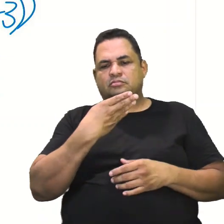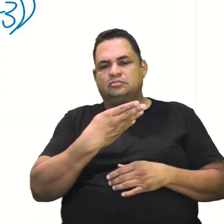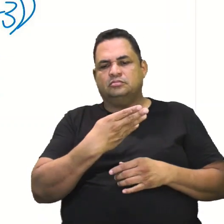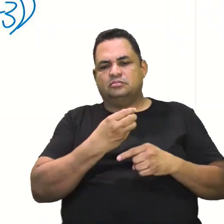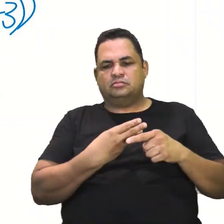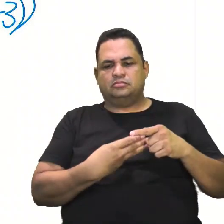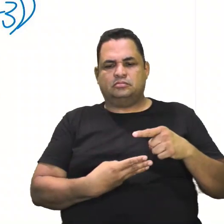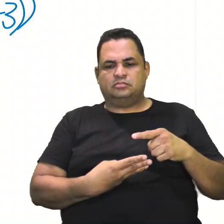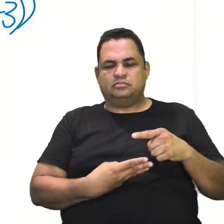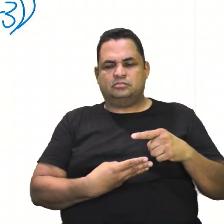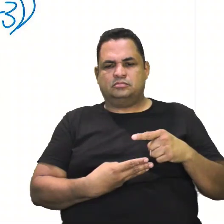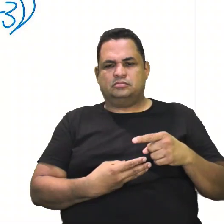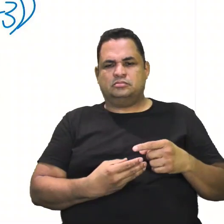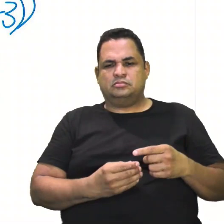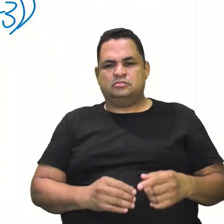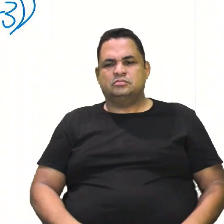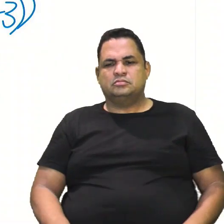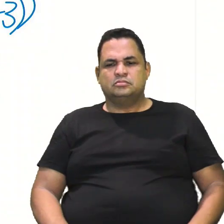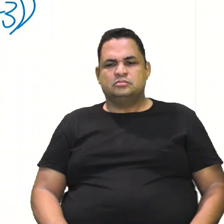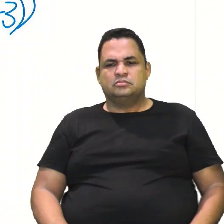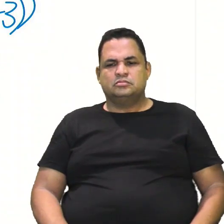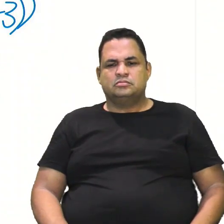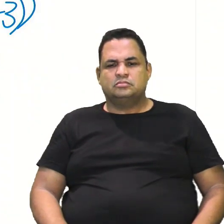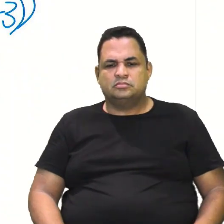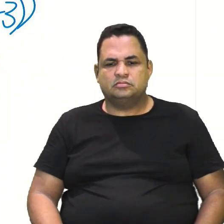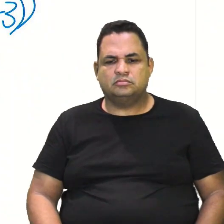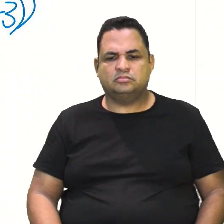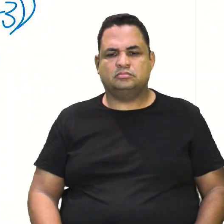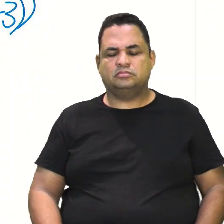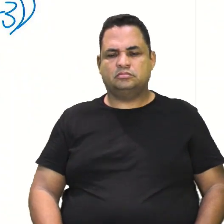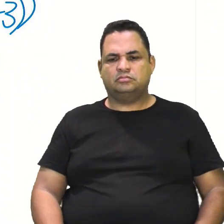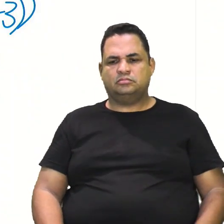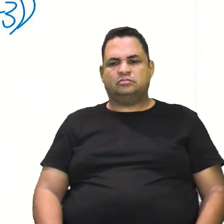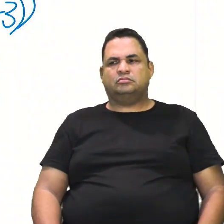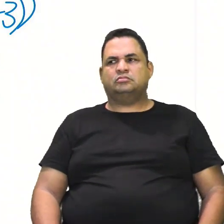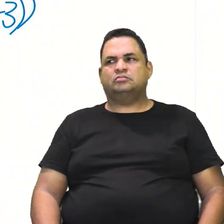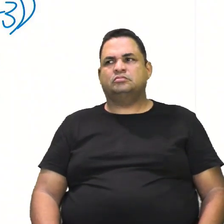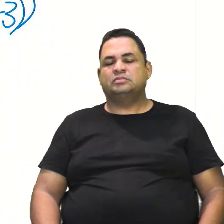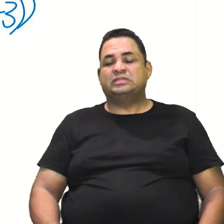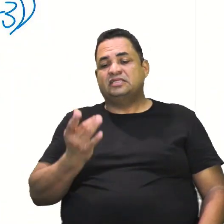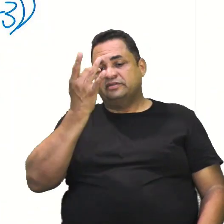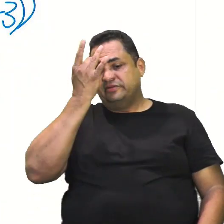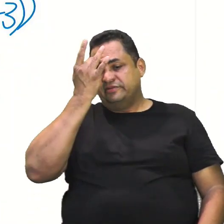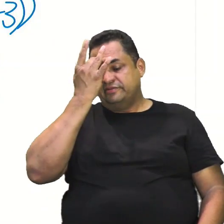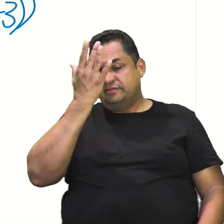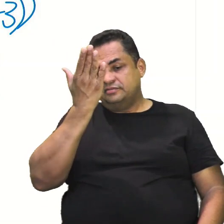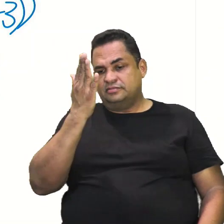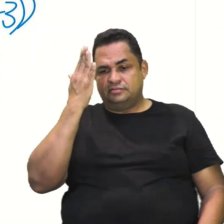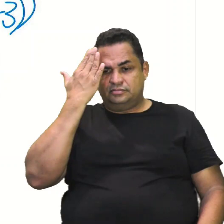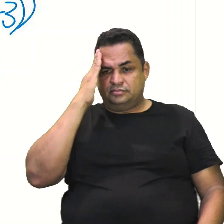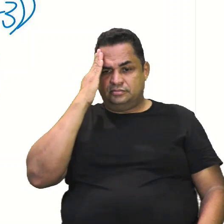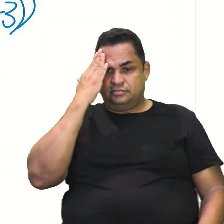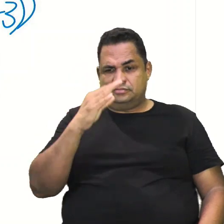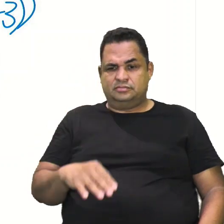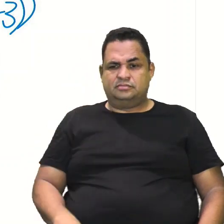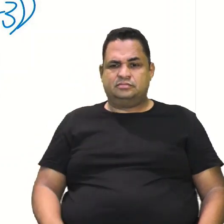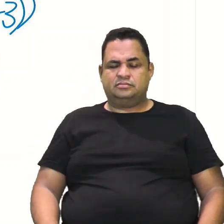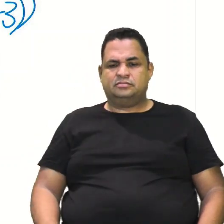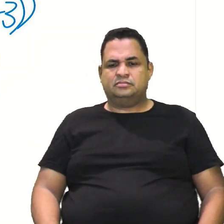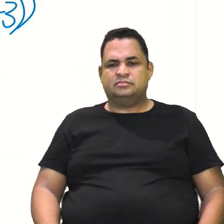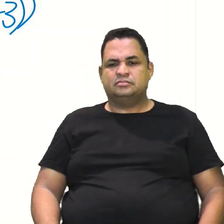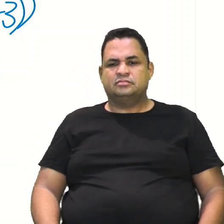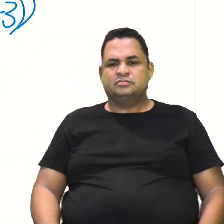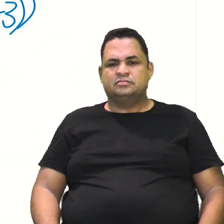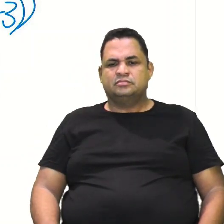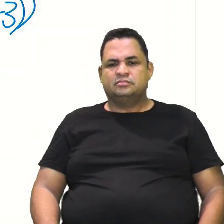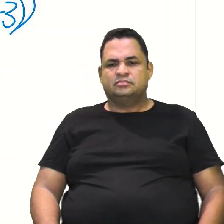a 4x. A gente já podia ir passando para cá, né? Vamos passar? Eu acho que seria mais fácil para eles entenderem passar o 3, está dividindo